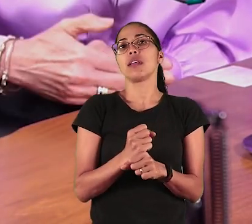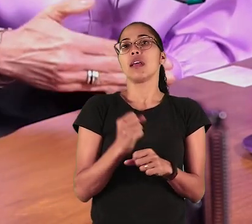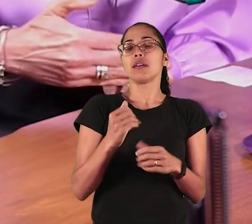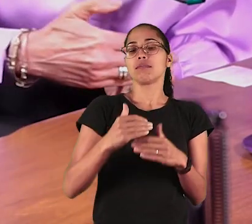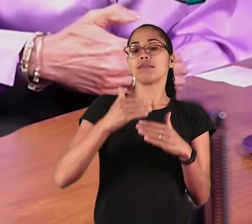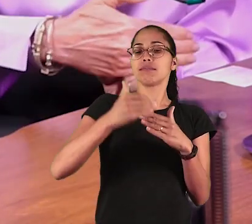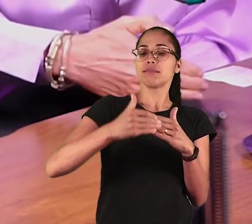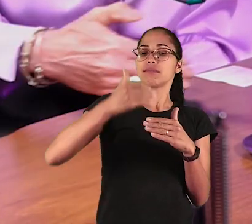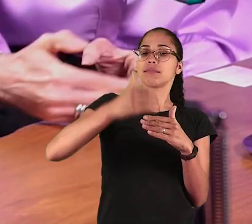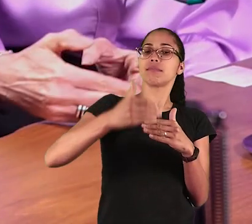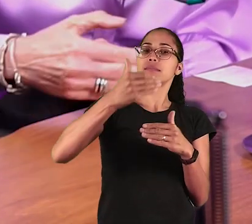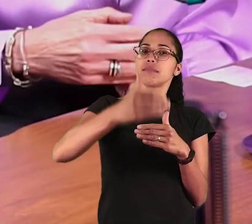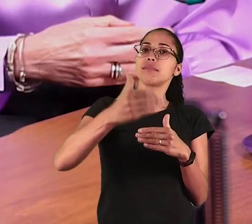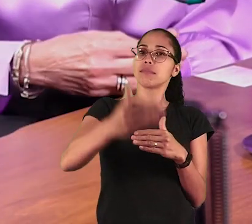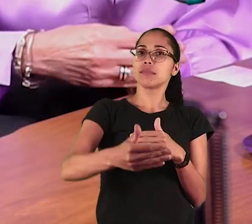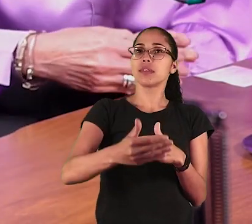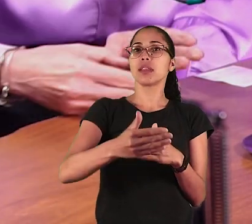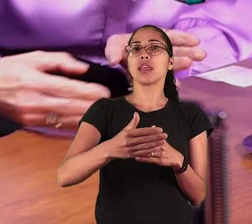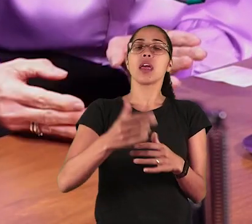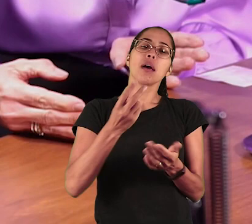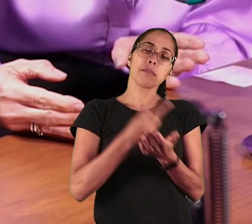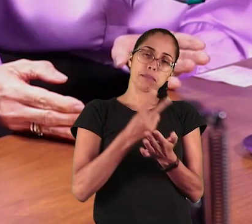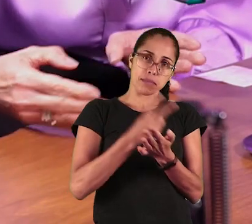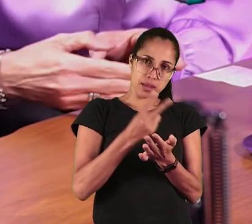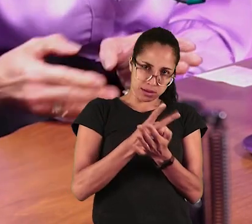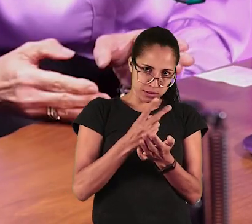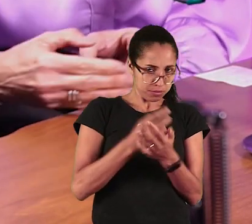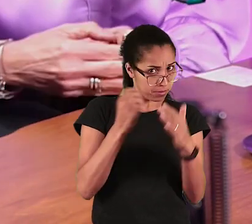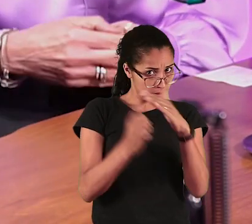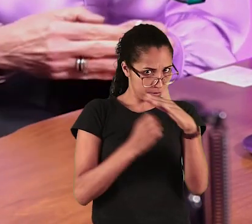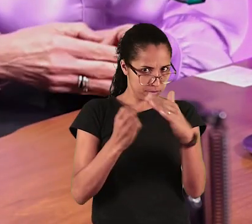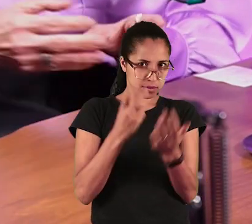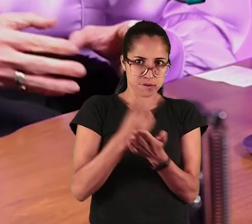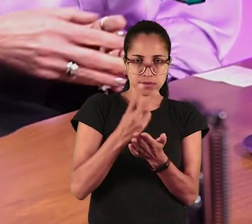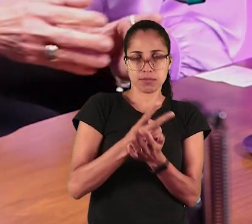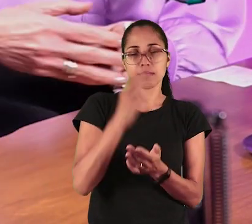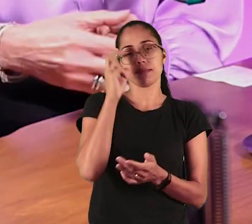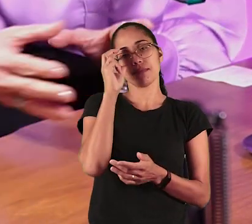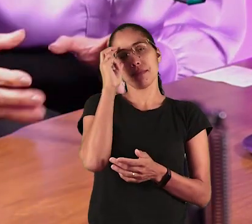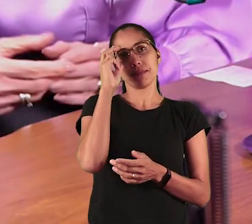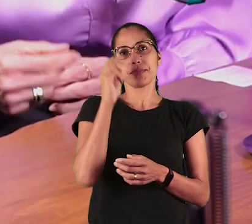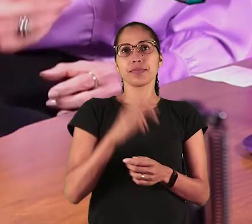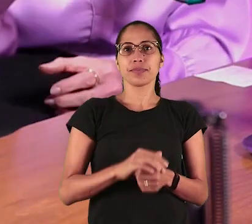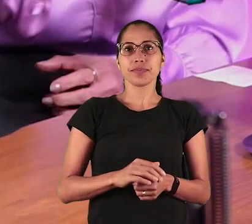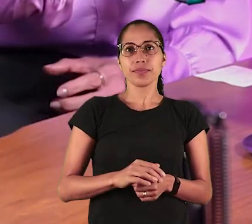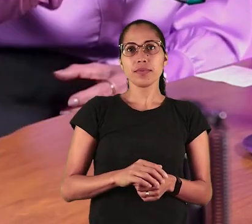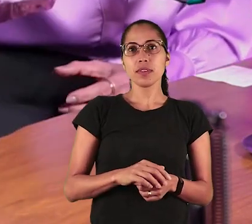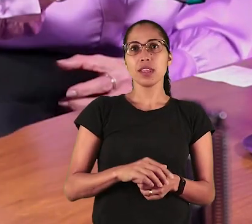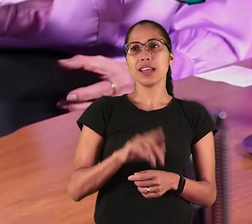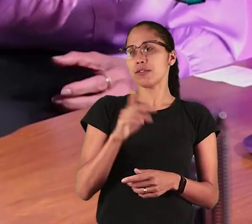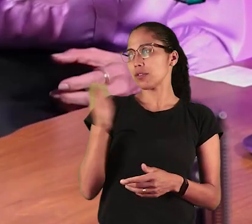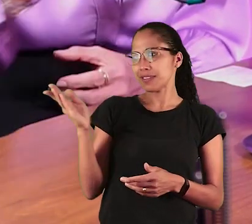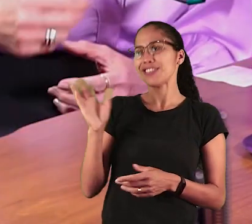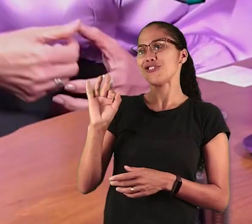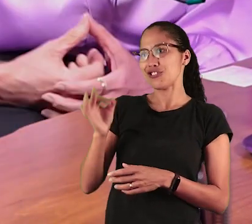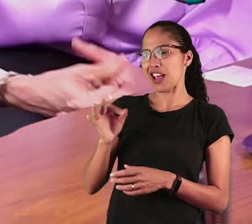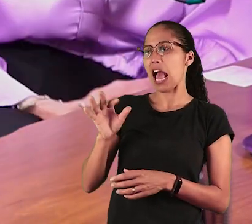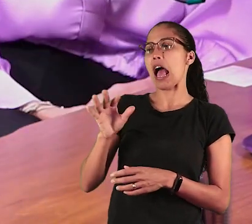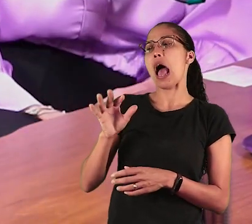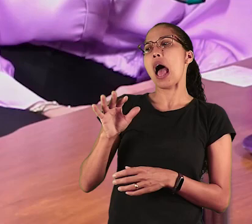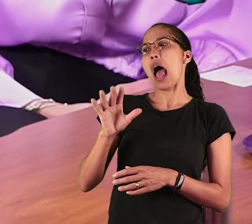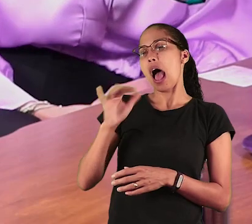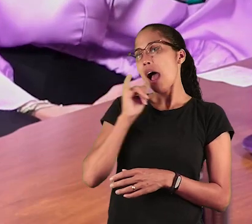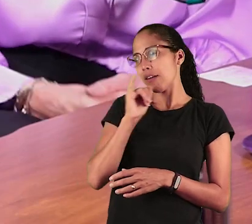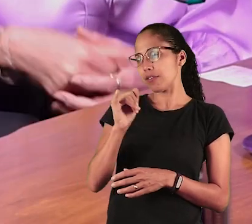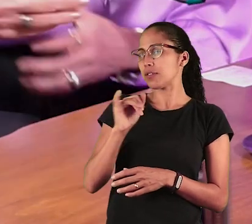empresa tudo bem que a empresa foi sendo adquirida mas eu tava na mesma empresa então não era que eu tava mudando e fazendo esses movimentos que vocês